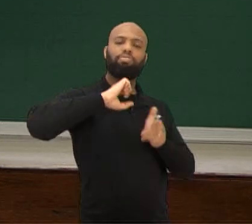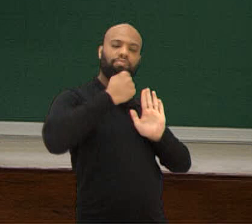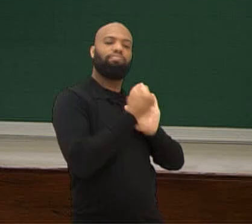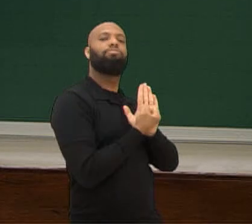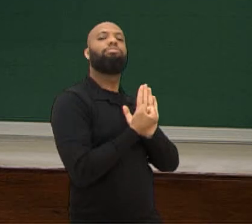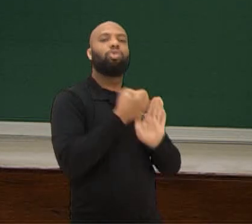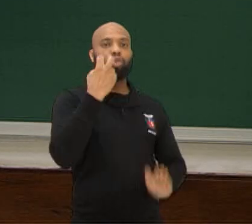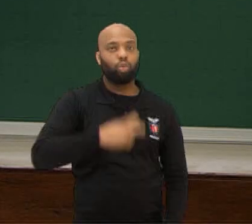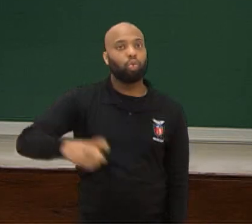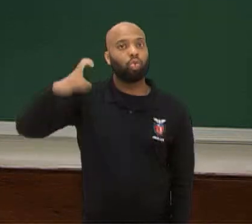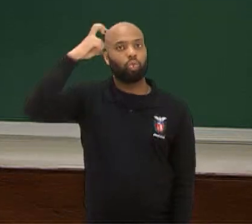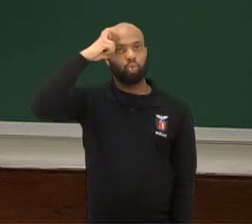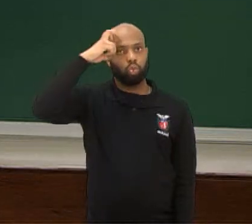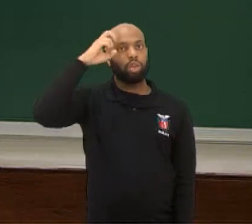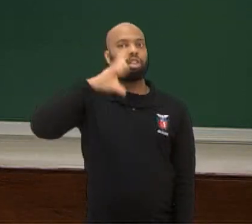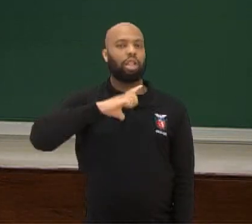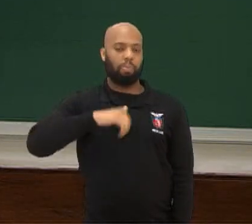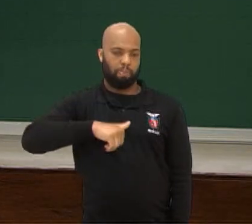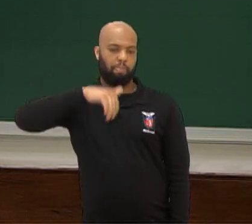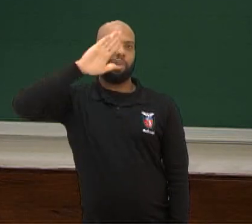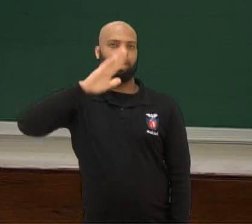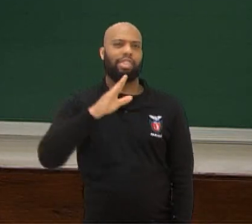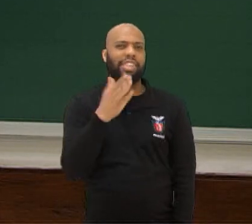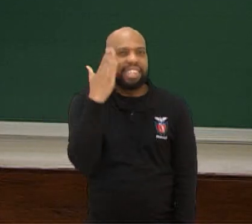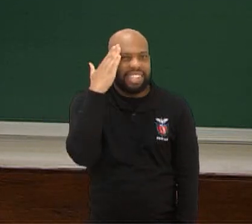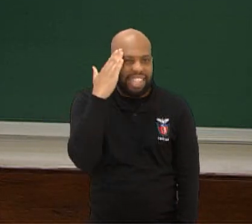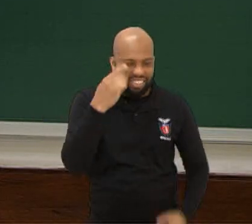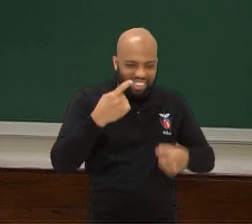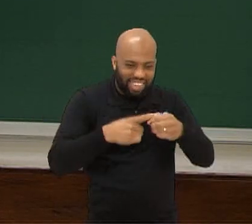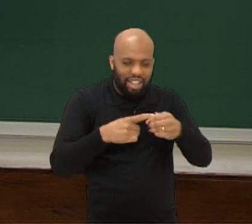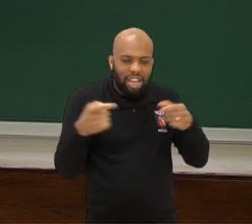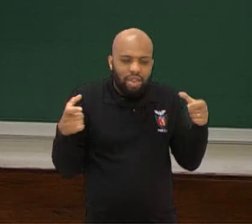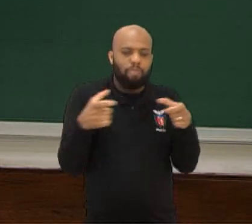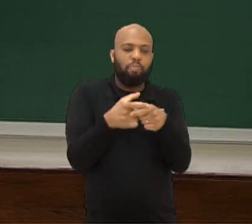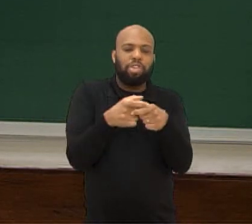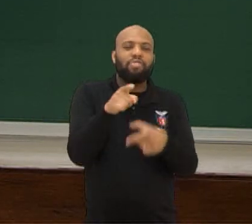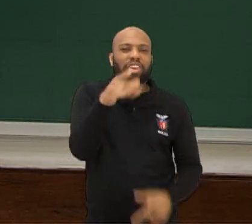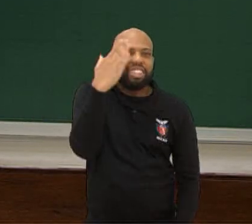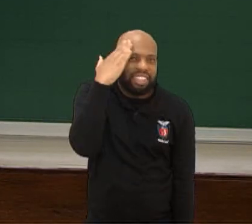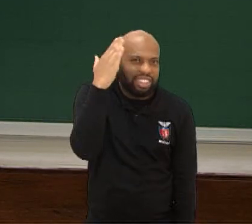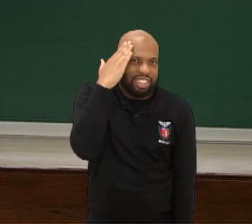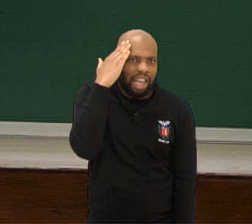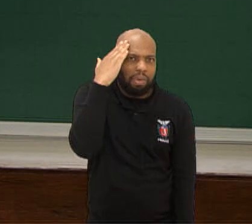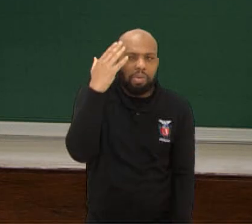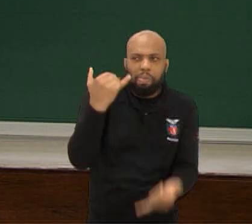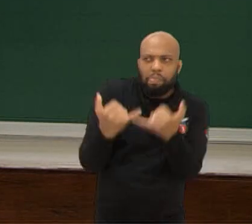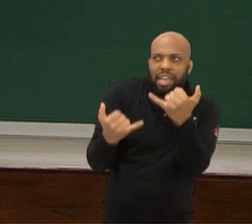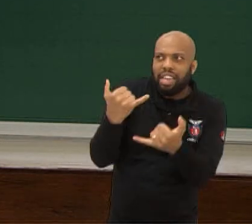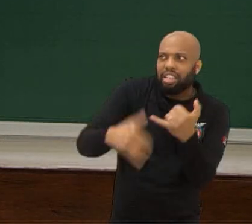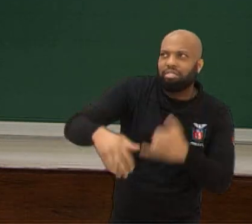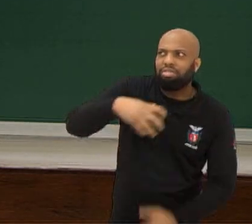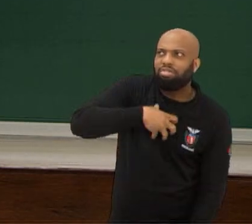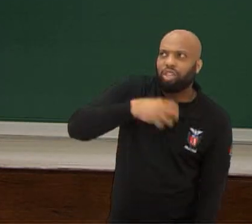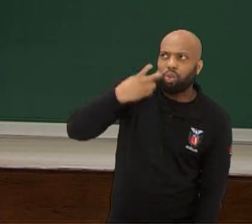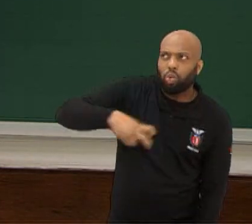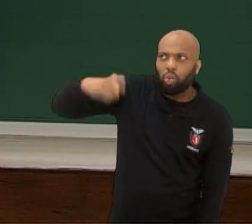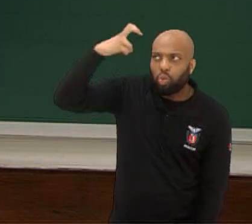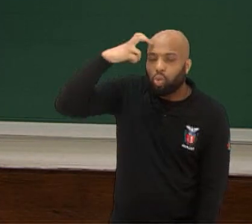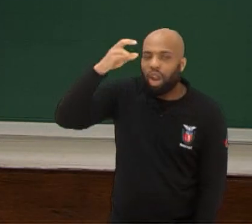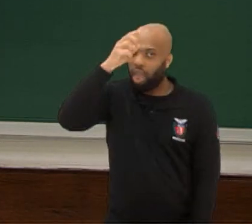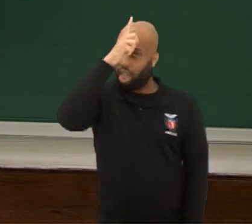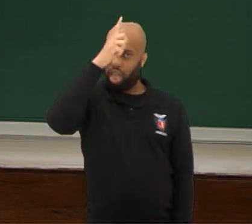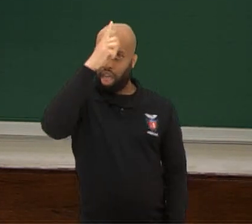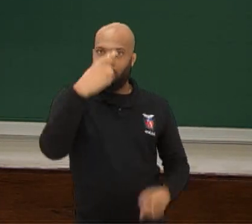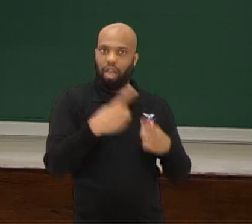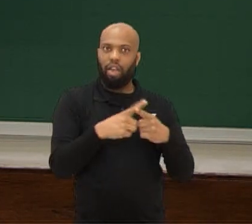uma cultura predominante. Sabe aquelas cidadezinhas que você sabe que de cultura alemã, porque